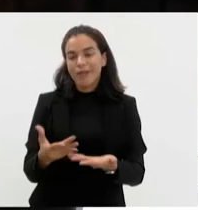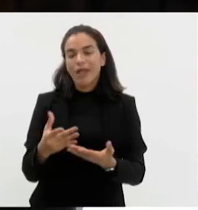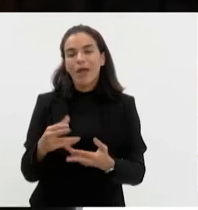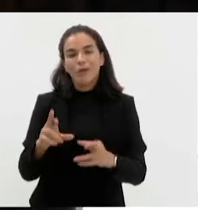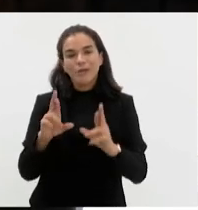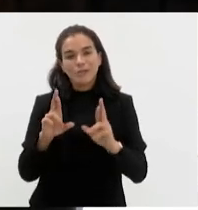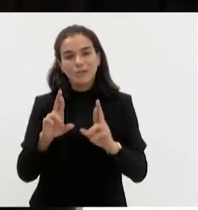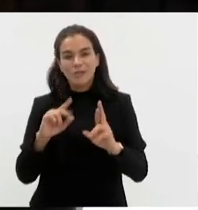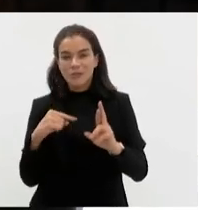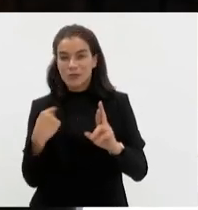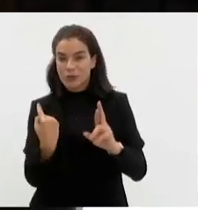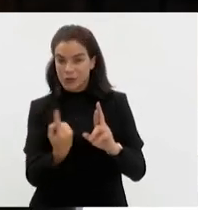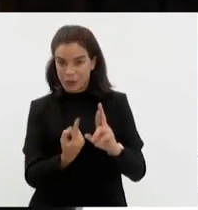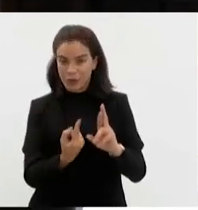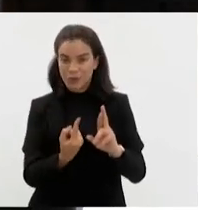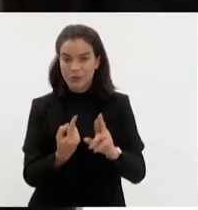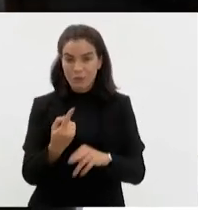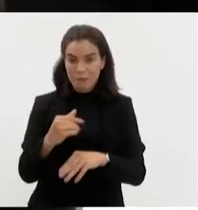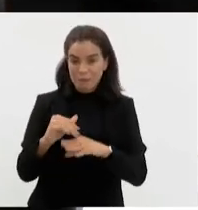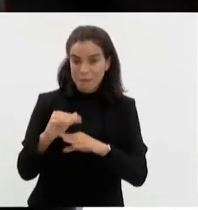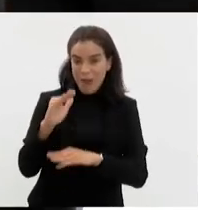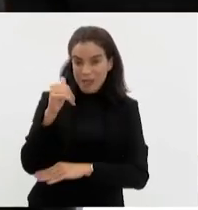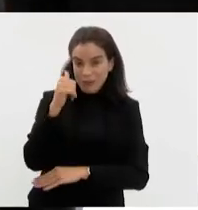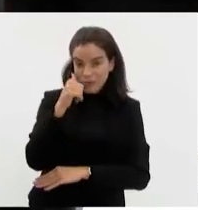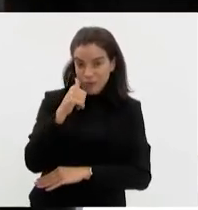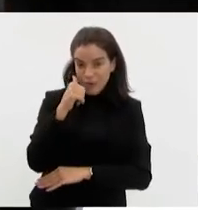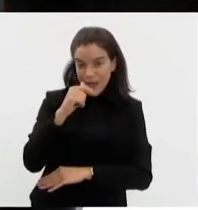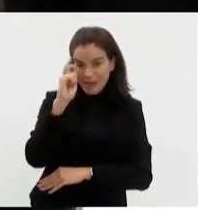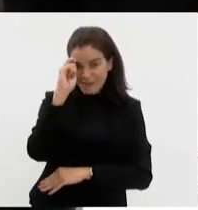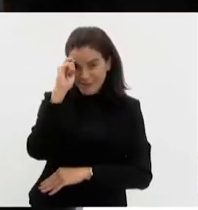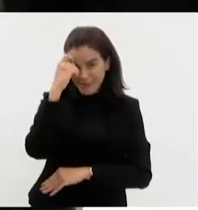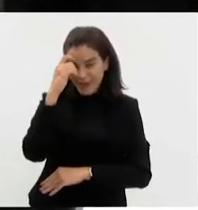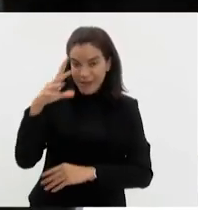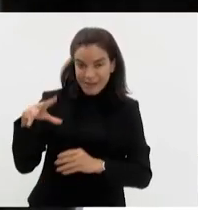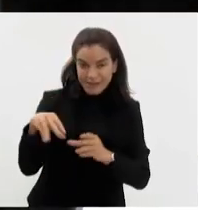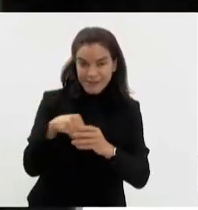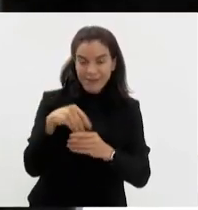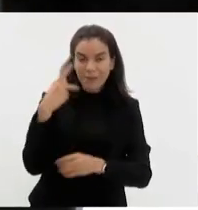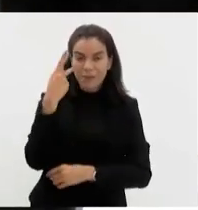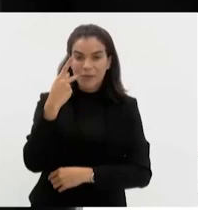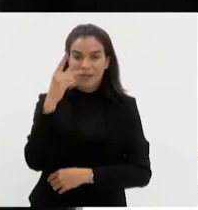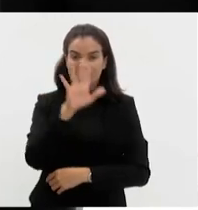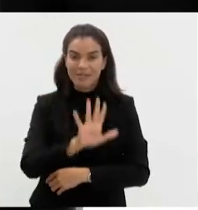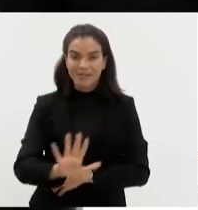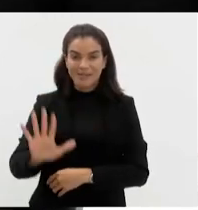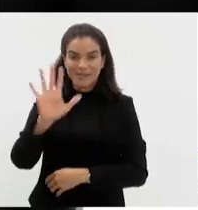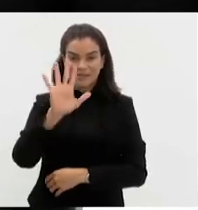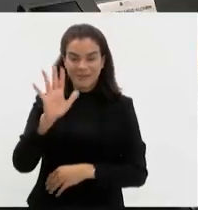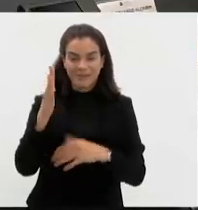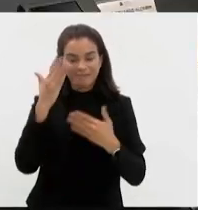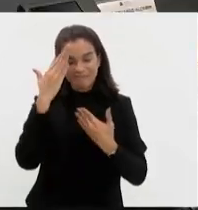e todos mais mulheres mais mulheres negras na política nacional muito